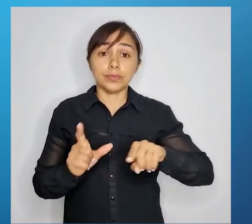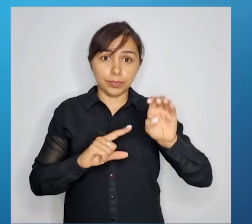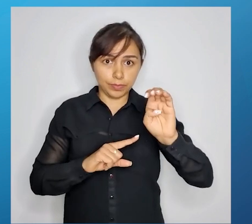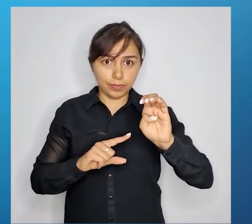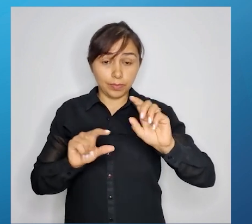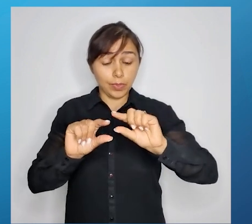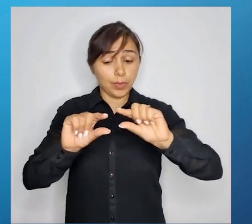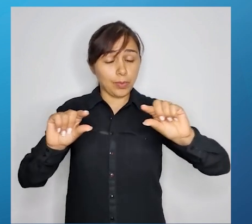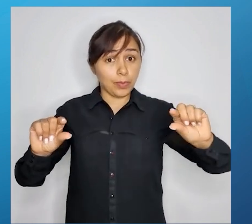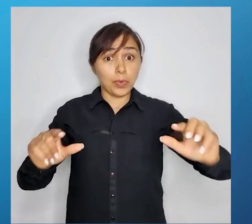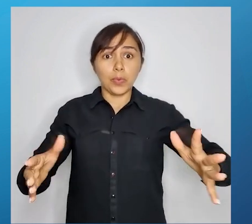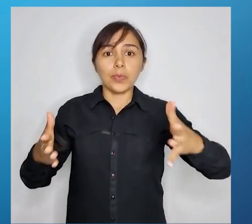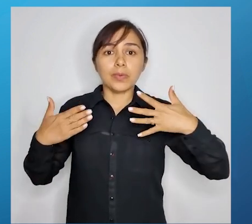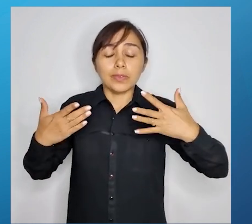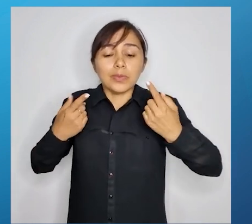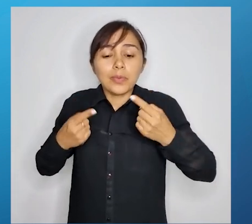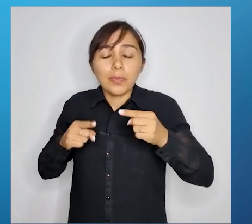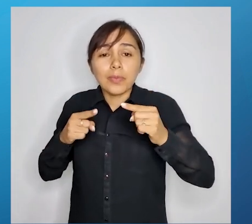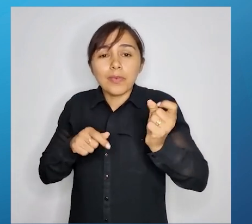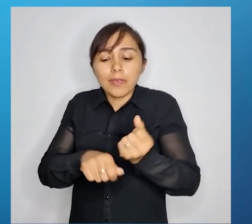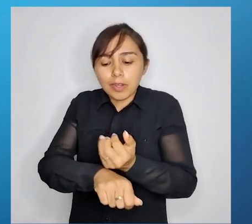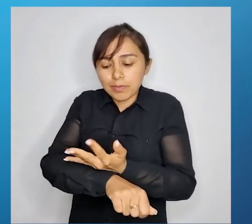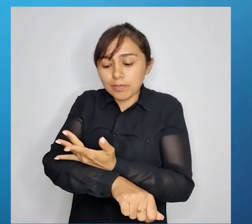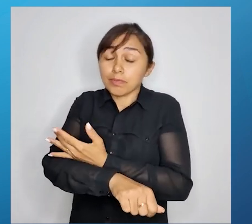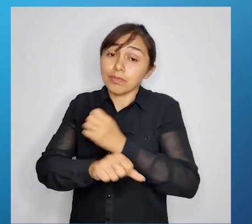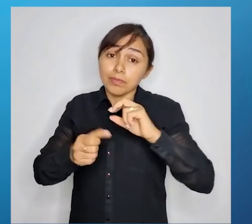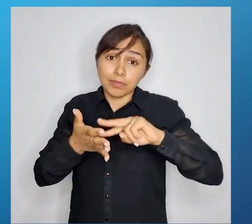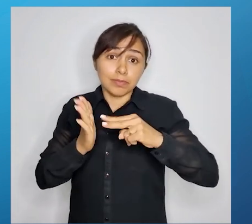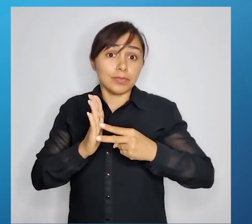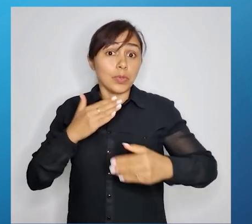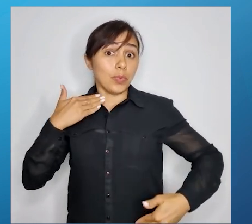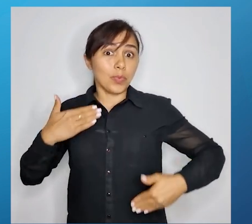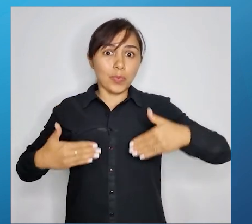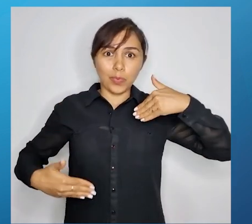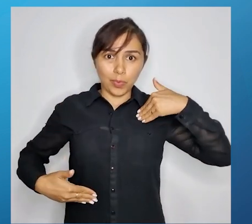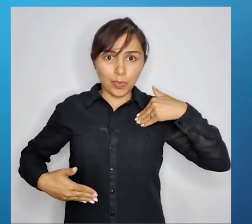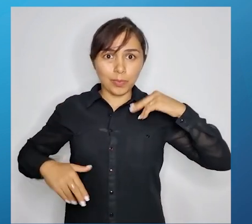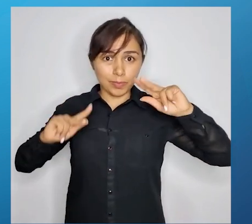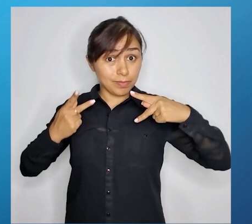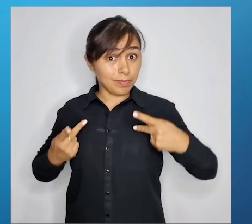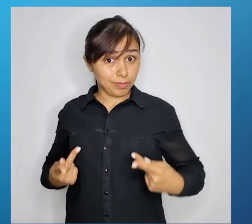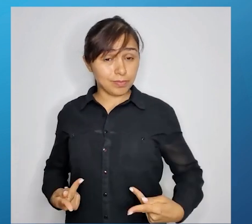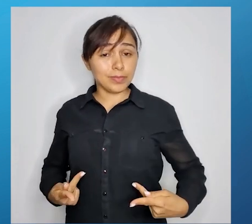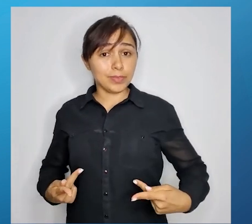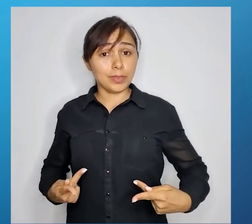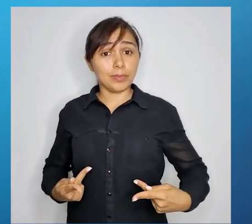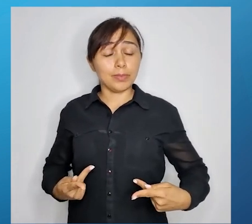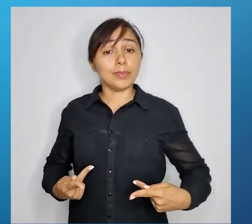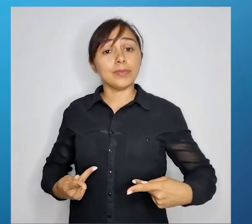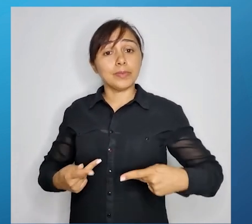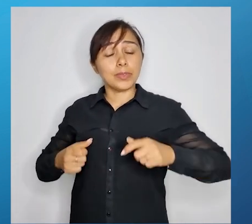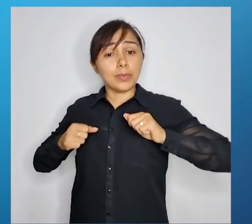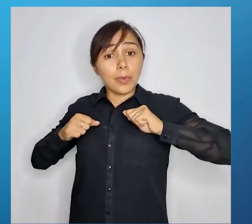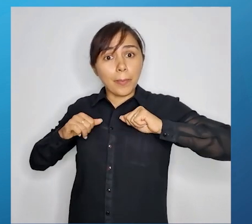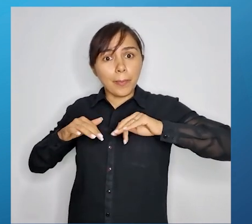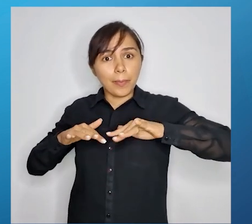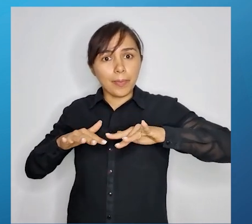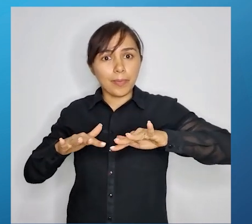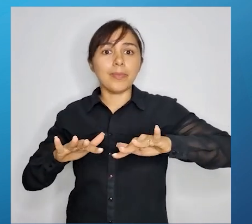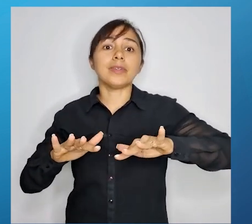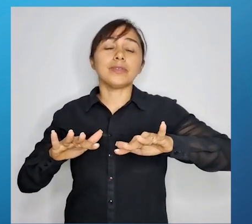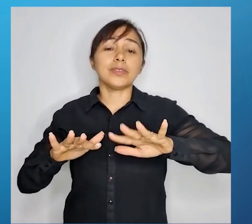entendido como o calor perdido pelo corpo de uma pessoa por meio do processo de condução térmica. Qual é a nossa resposta